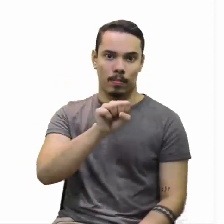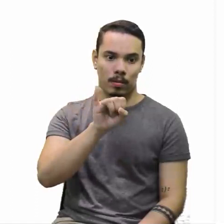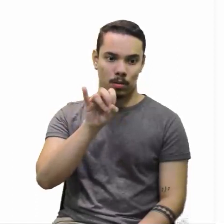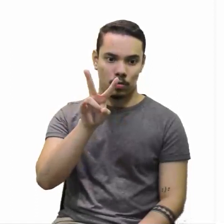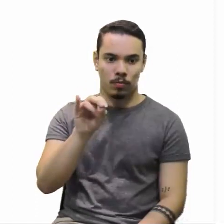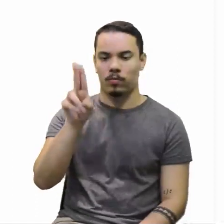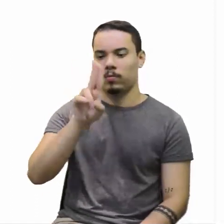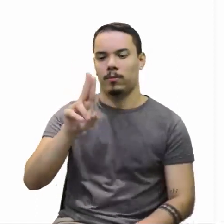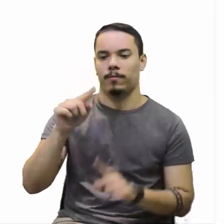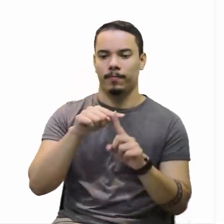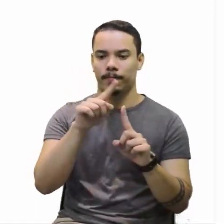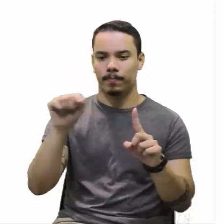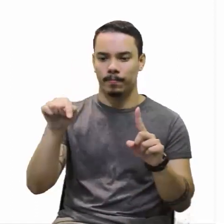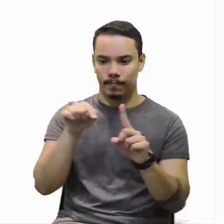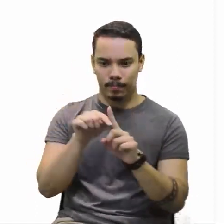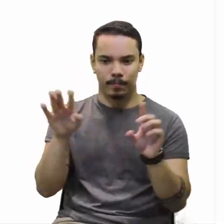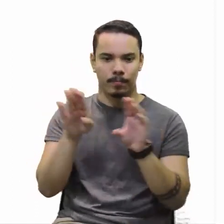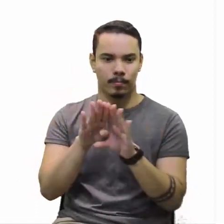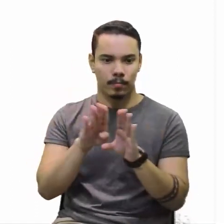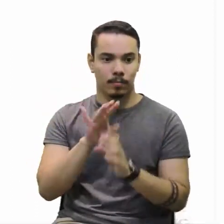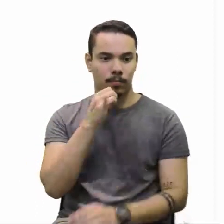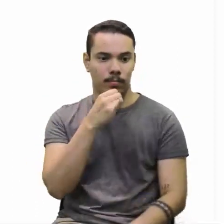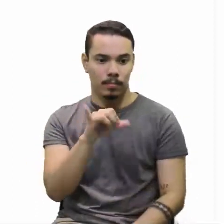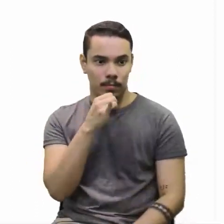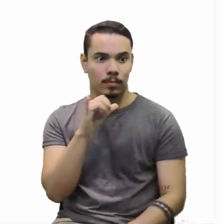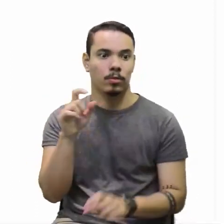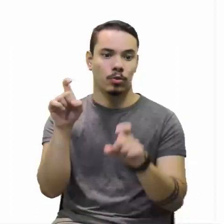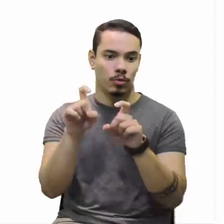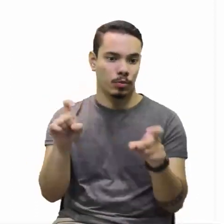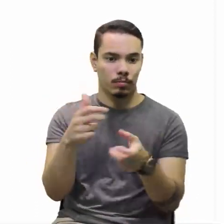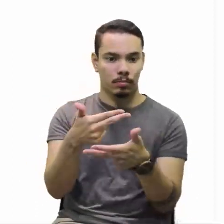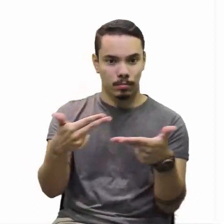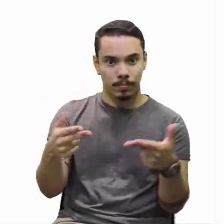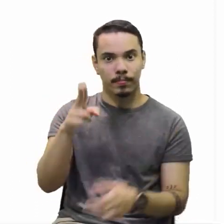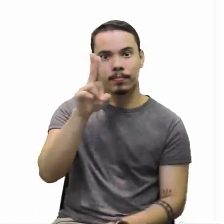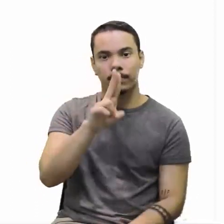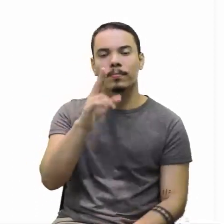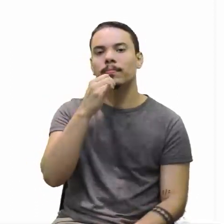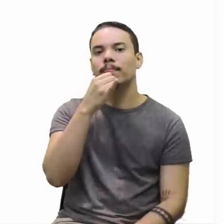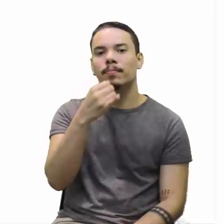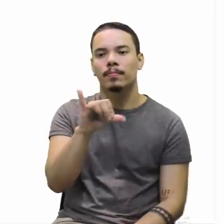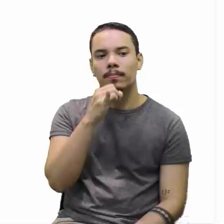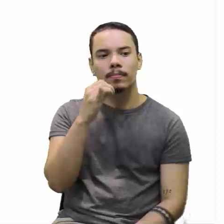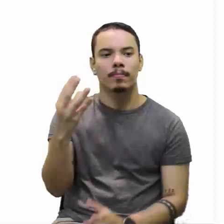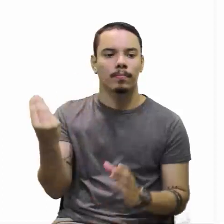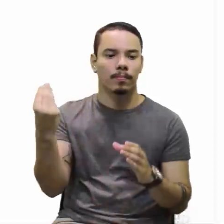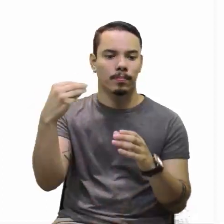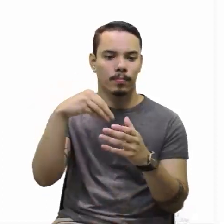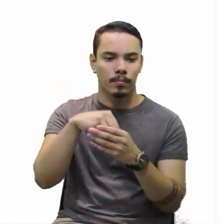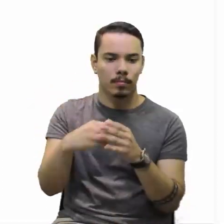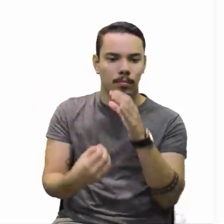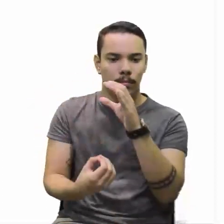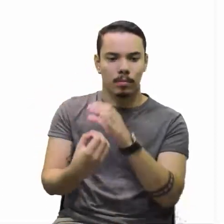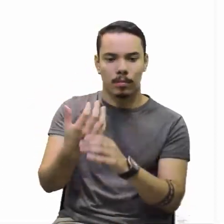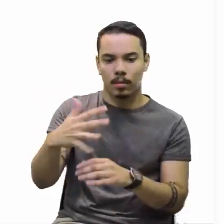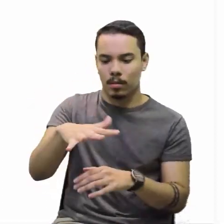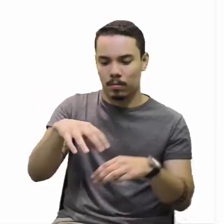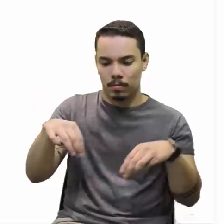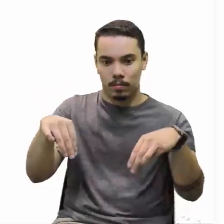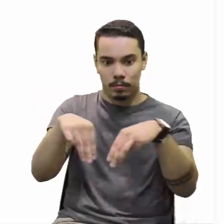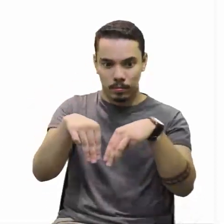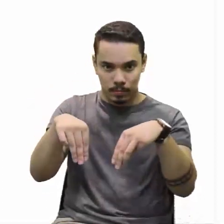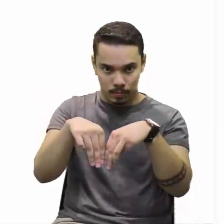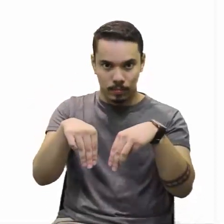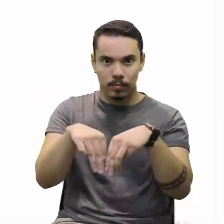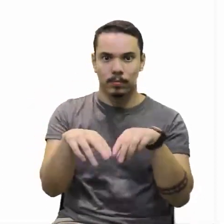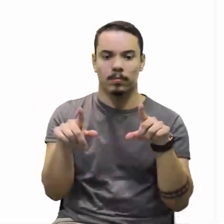circuitos elétricos, eletrônicos e digitais, para armazenar energia criada em um campo